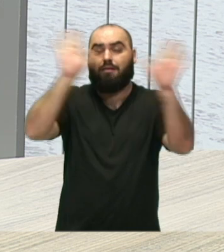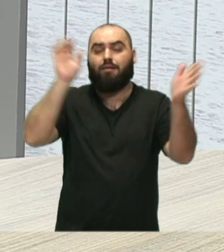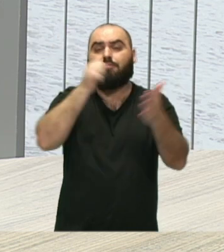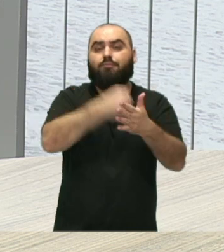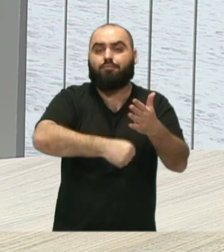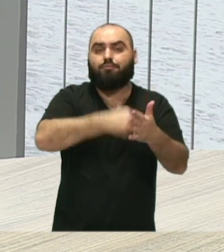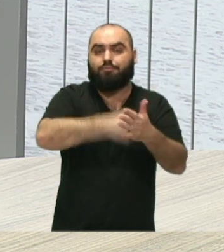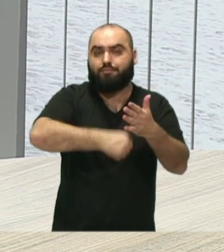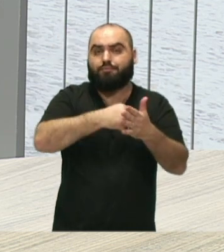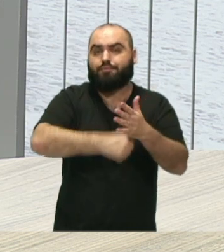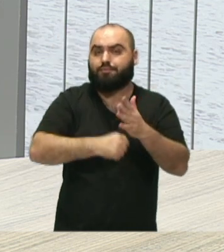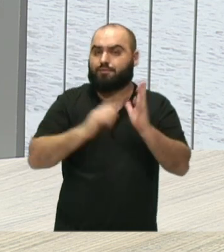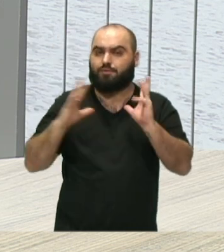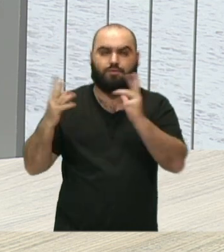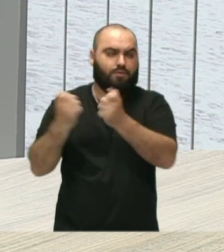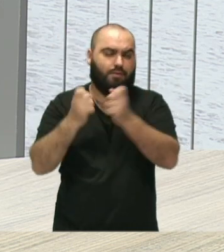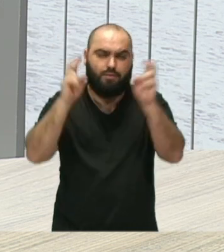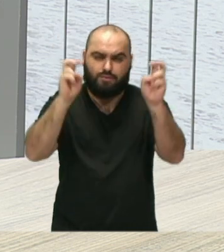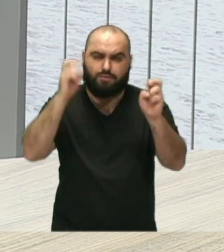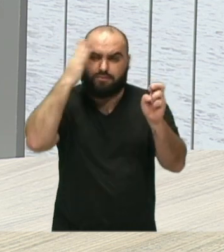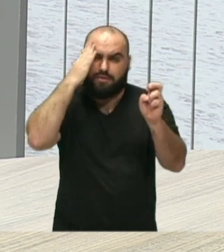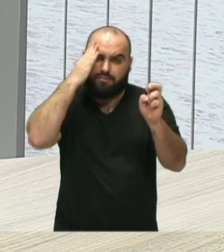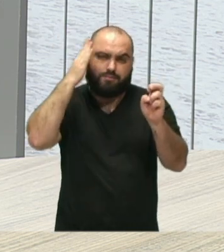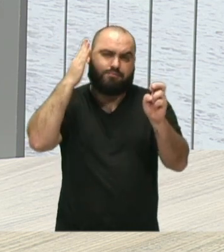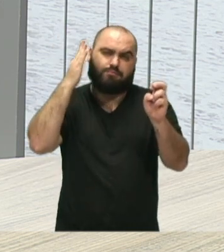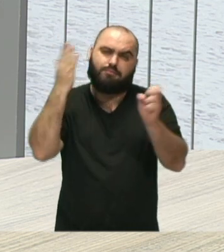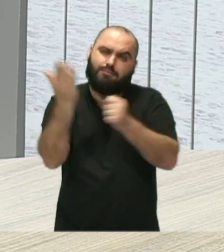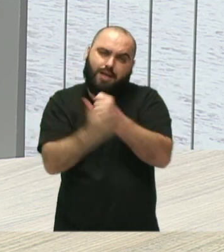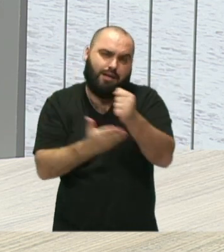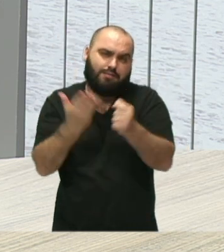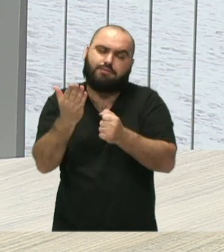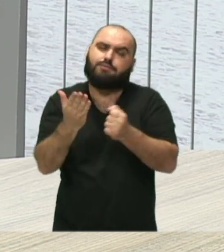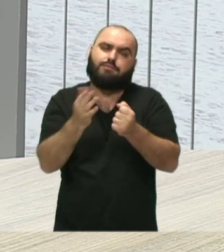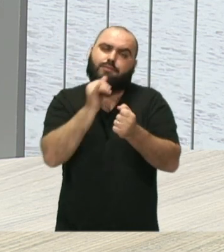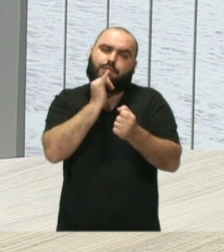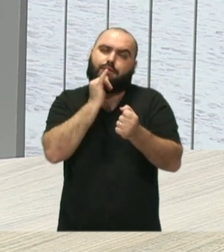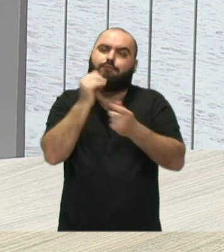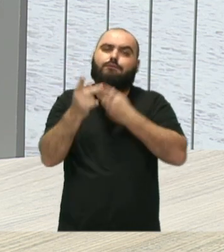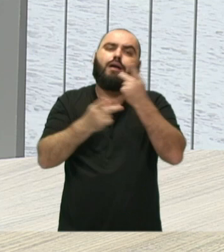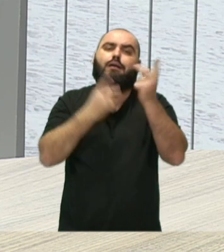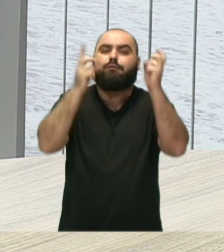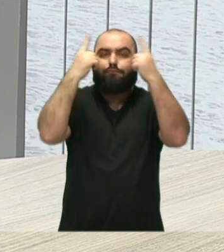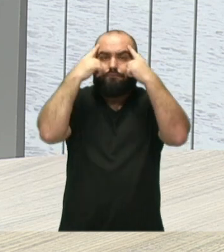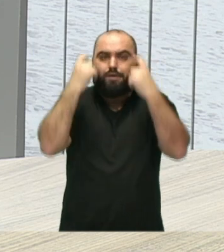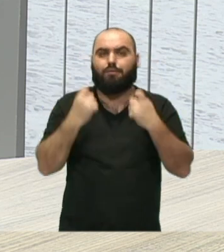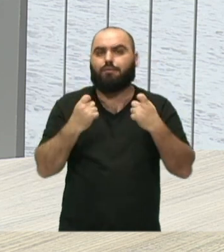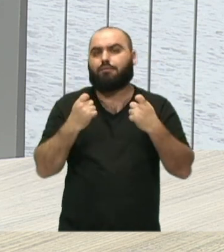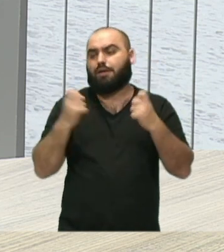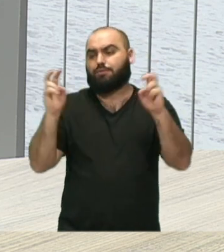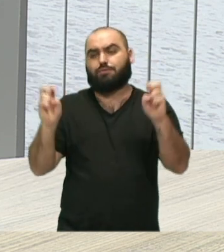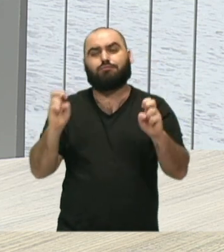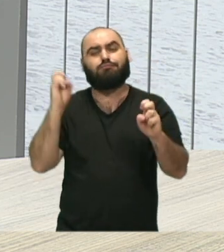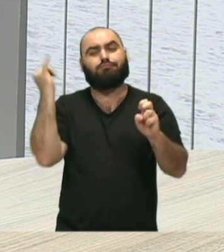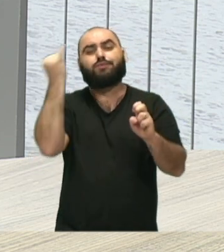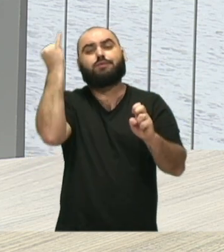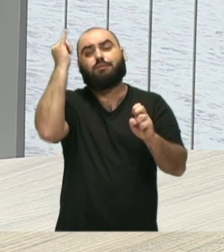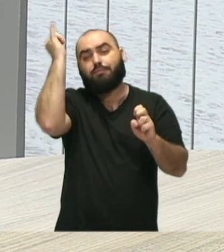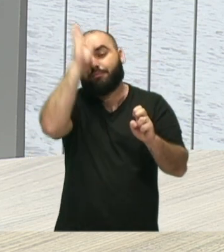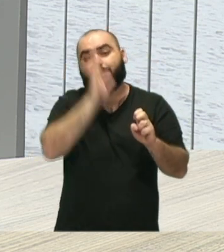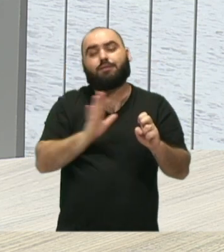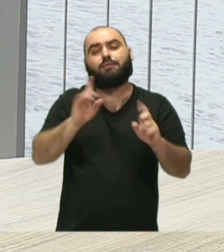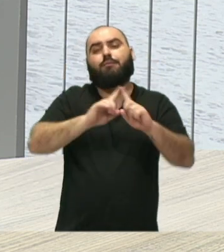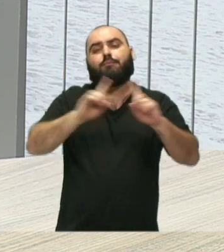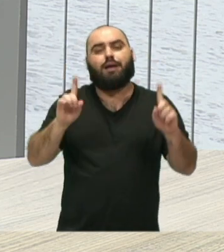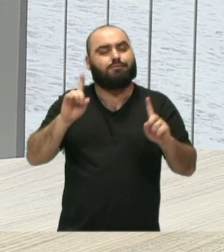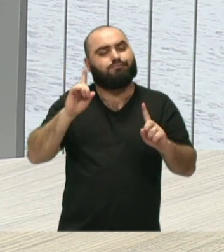resolver essas questões que são tão fundamentais, quando a gente fala em violência, por exemplo, né? Uma questão fundamental para a sociedade brasileira, se a gente não resolver as questões que